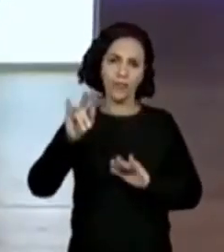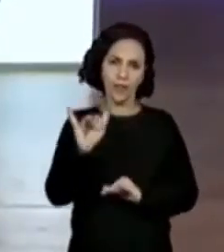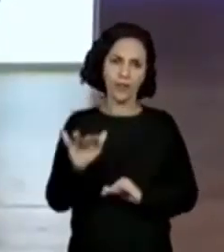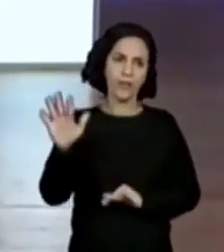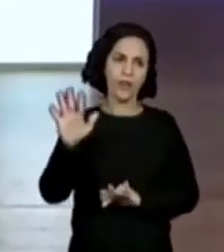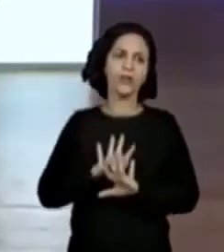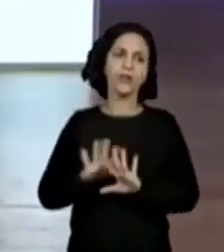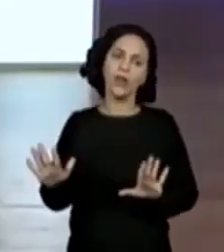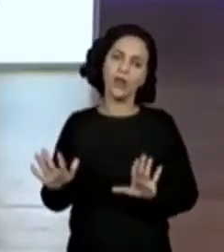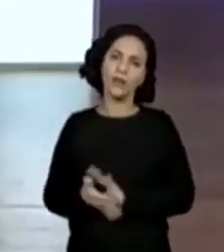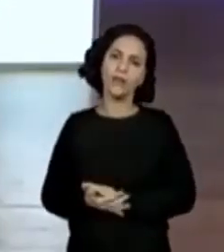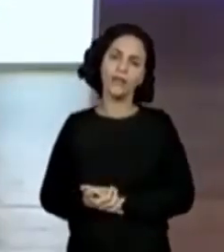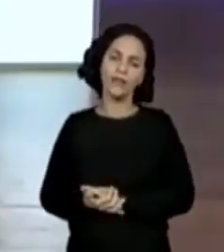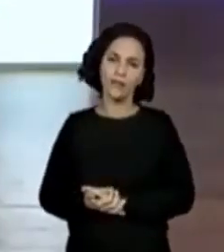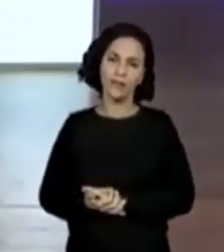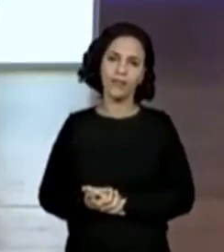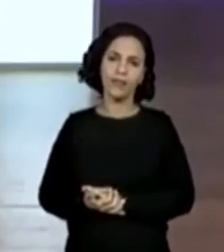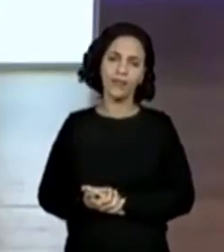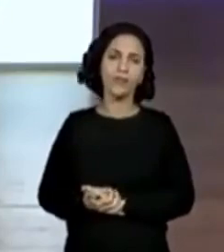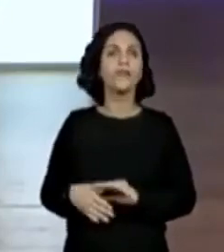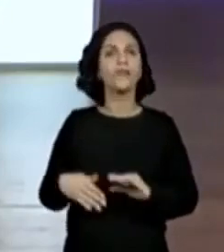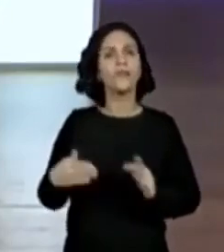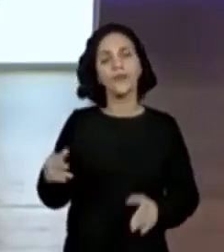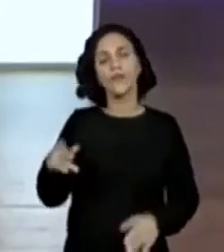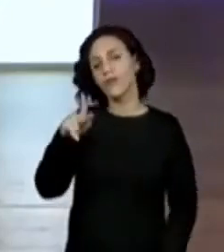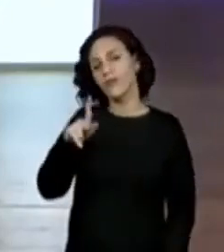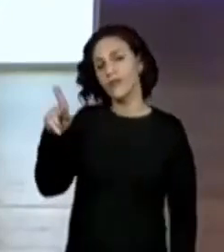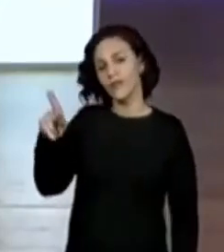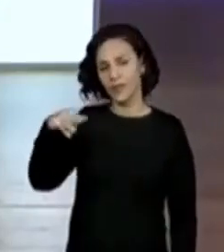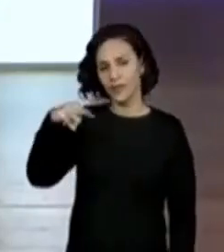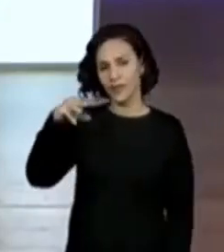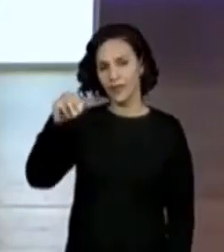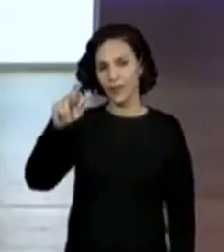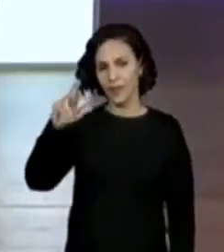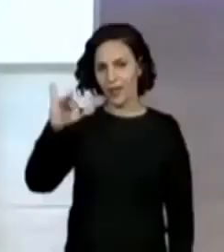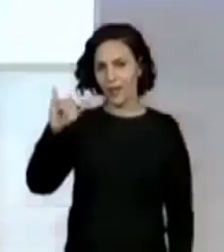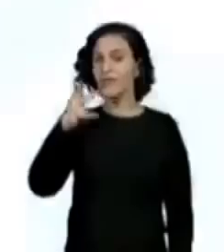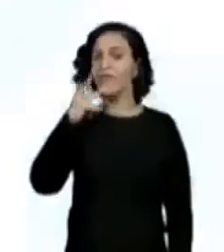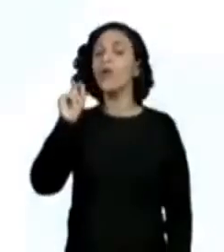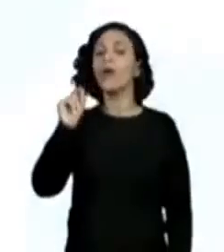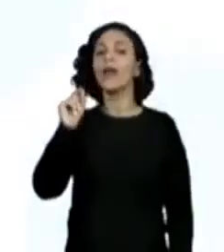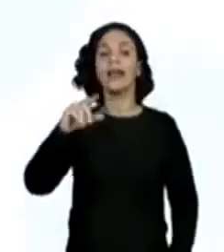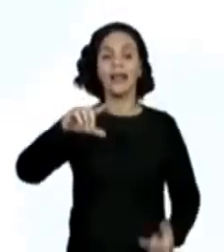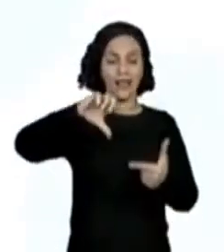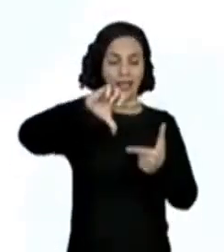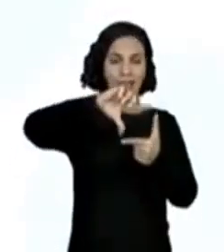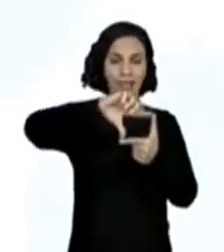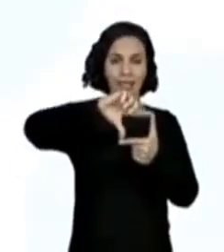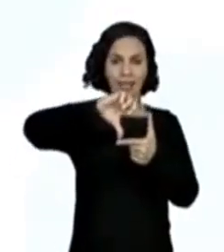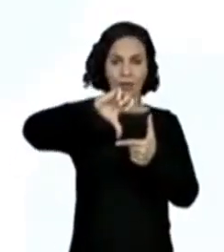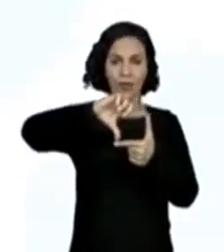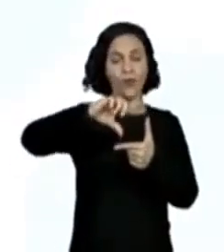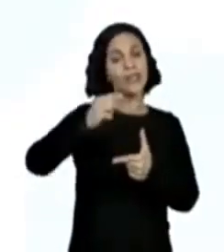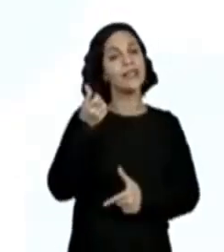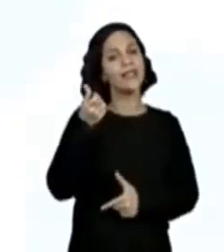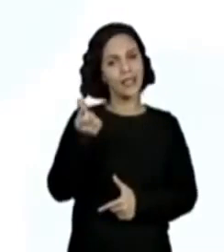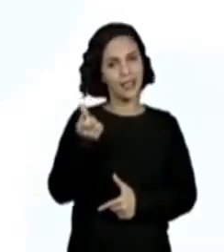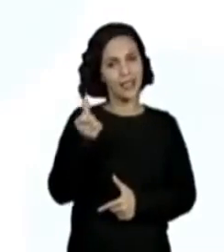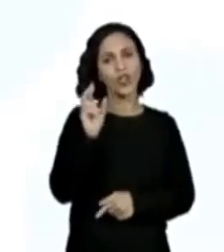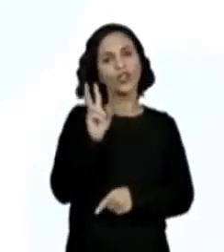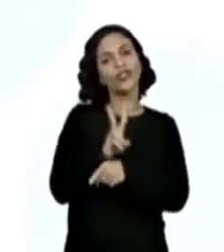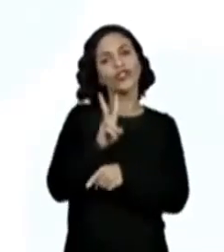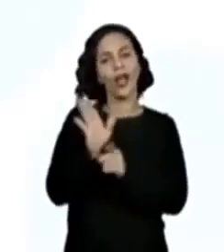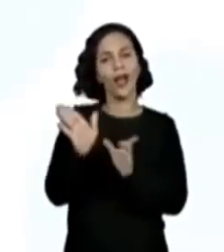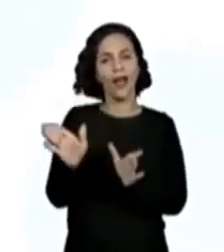bom, professora? Ó, a professora Márcia disse assim, vamos desenhar 6 retângulos como se fossem as